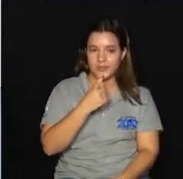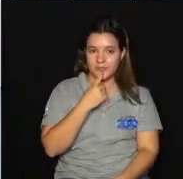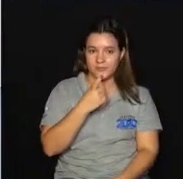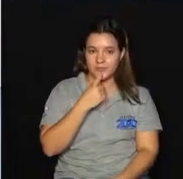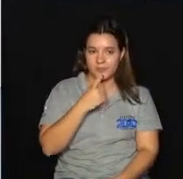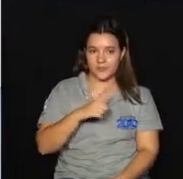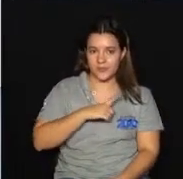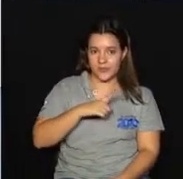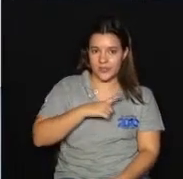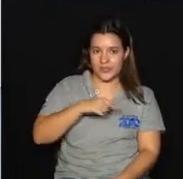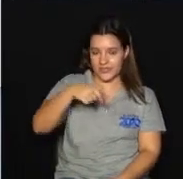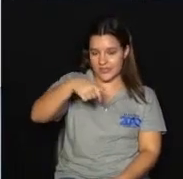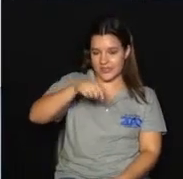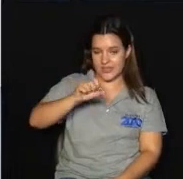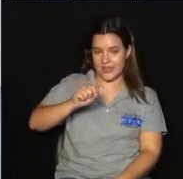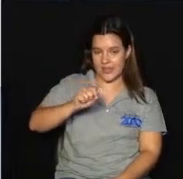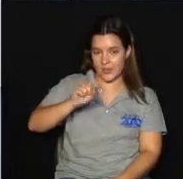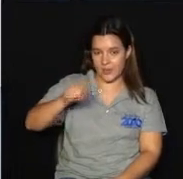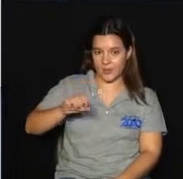Campinas com